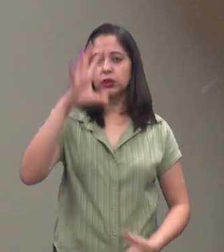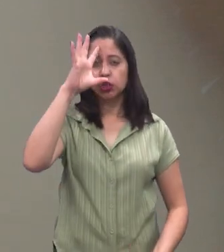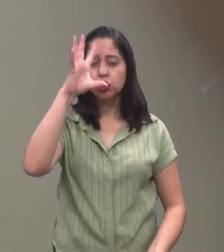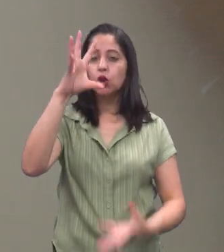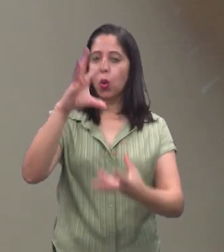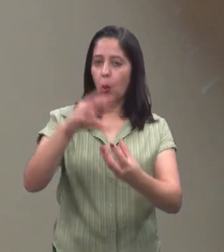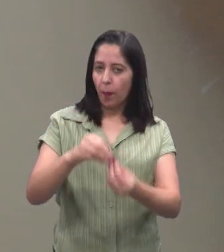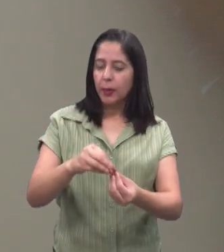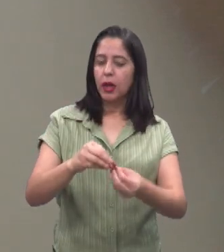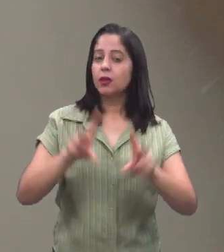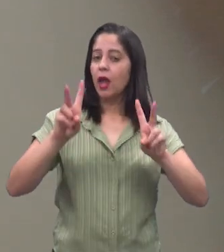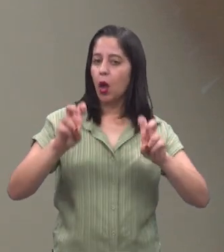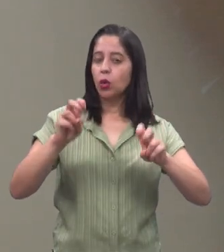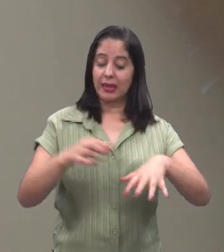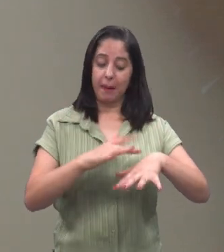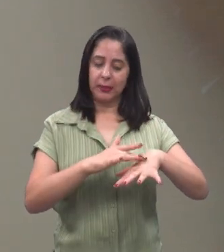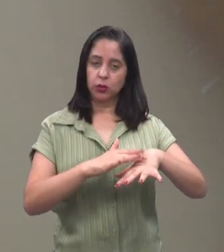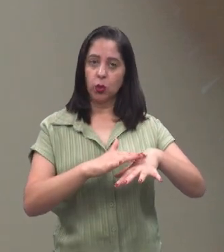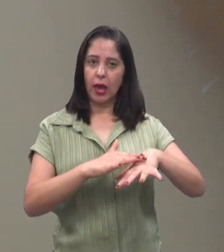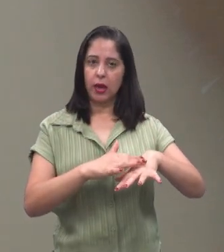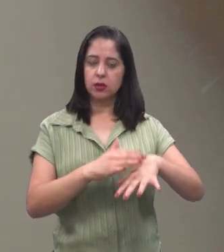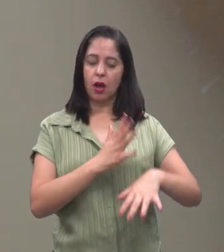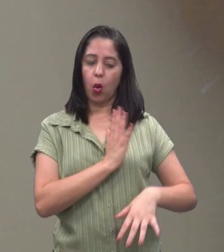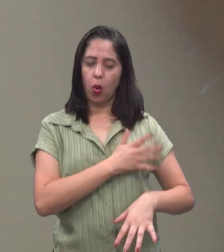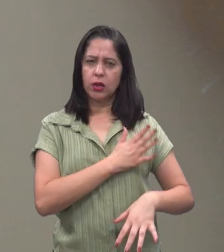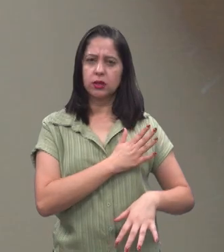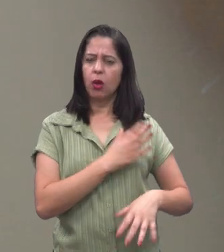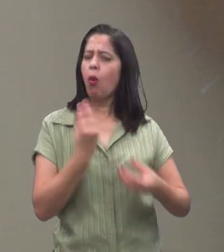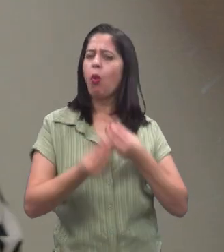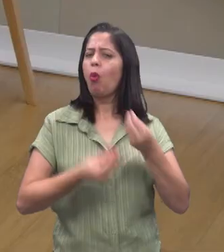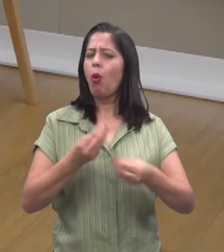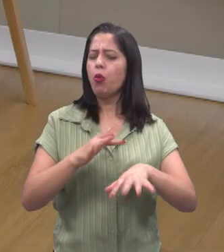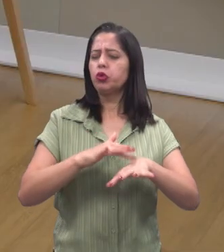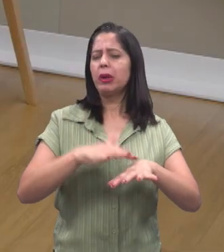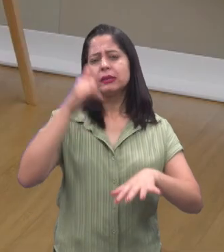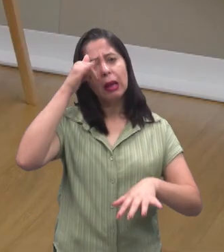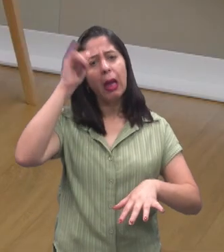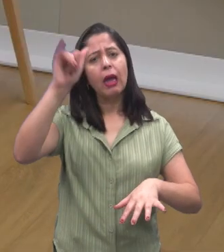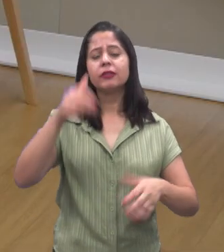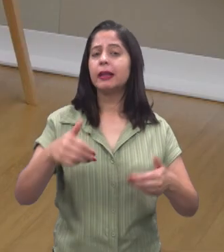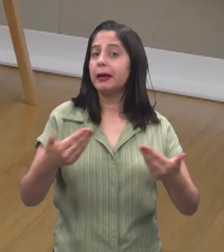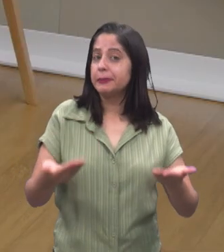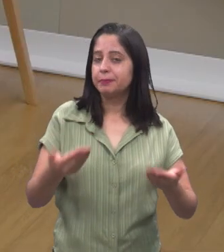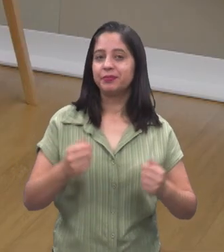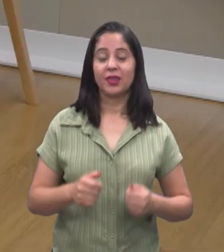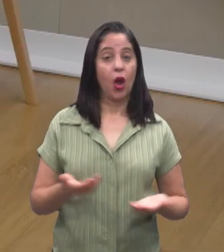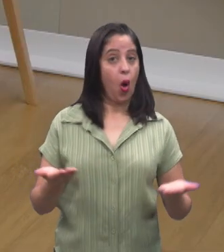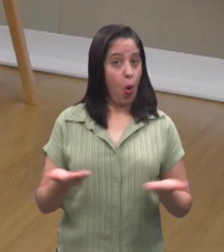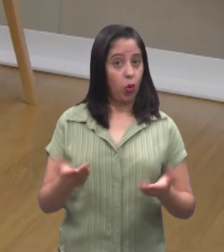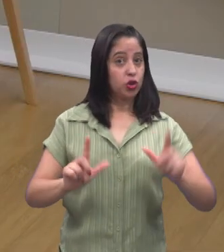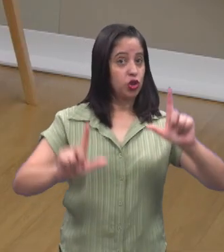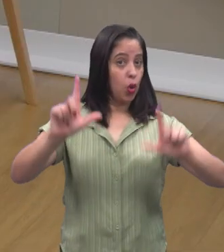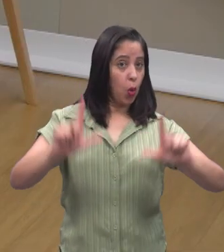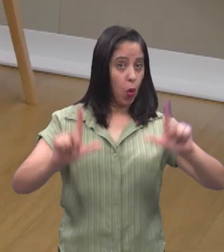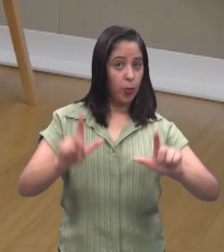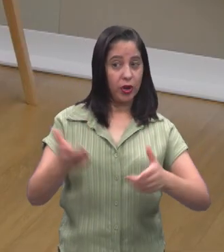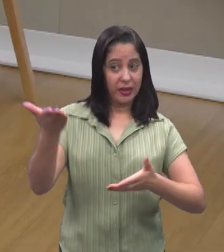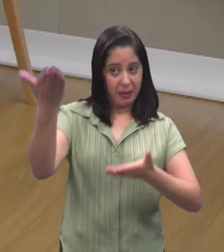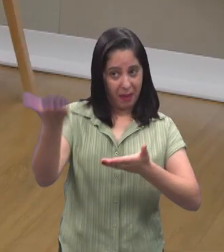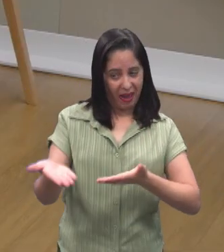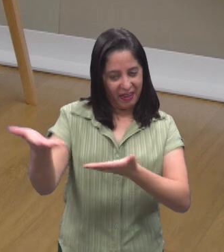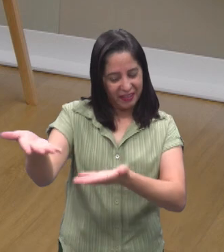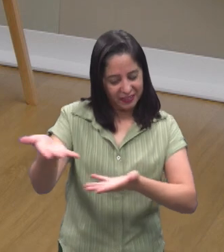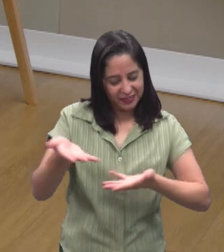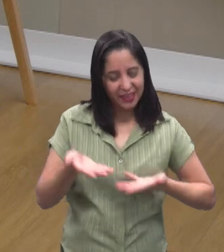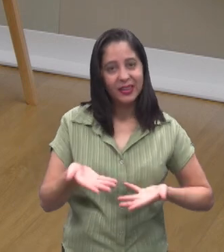sobre elas e principalmente como podemos preveni-las. Para falar sobre esse assunto, o De Bem com Você de hoje recebe